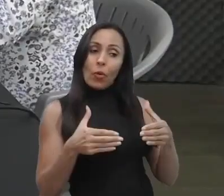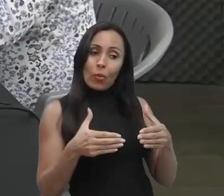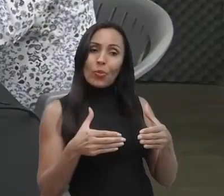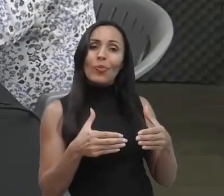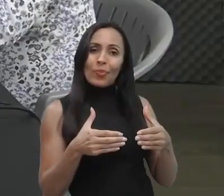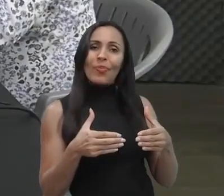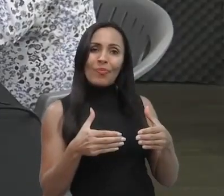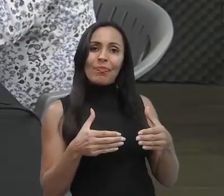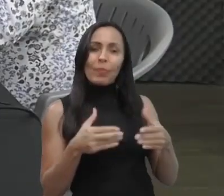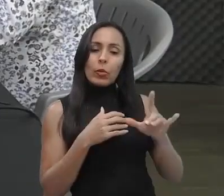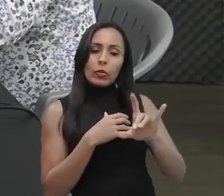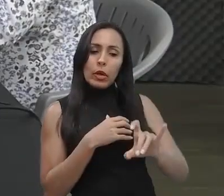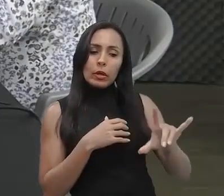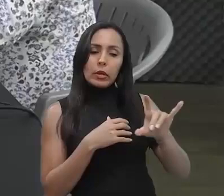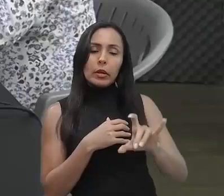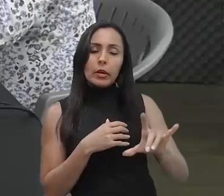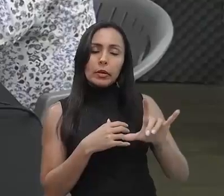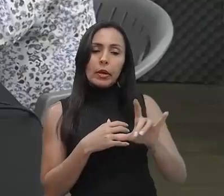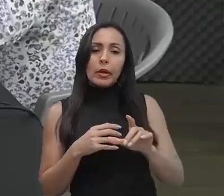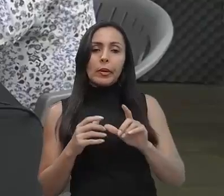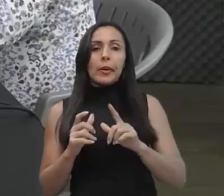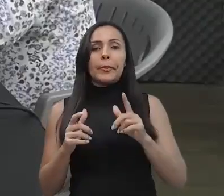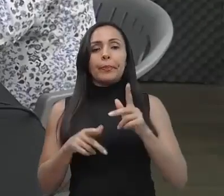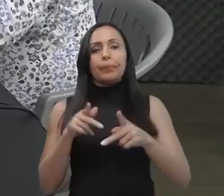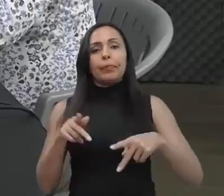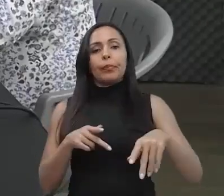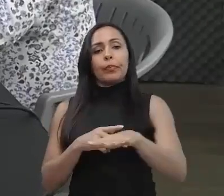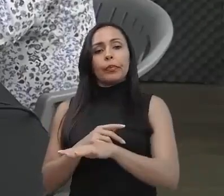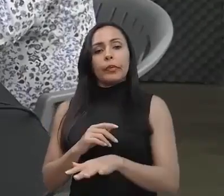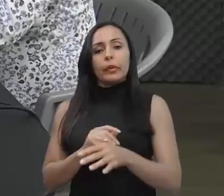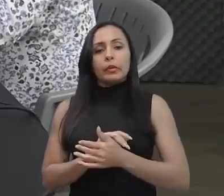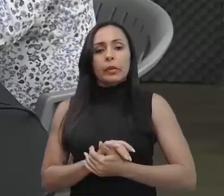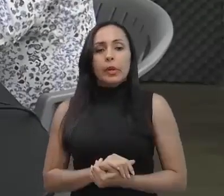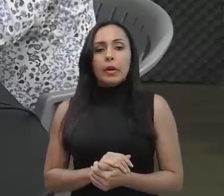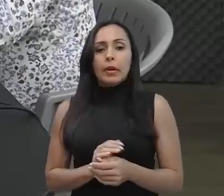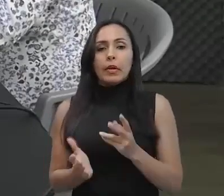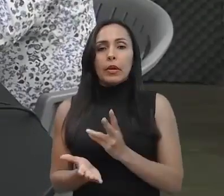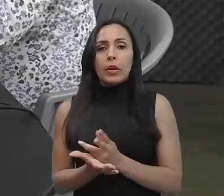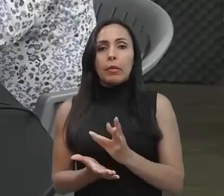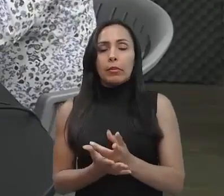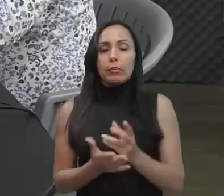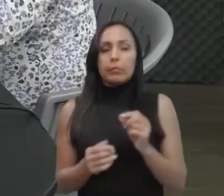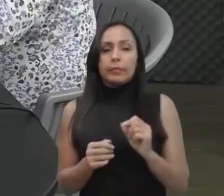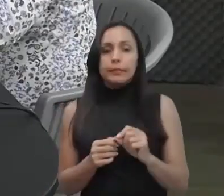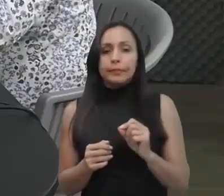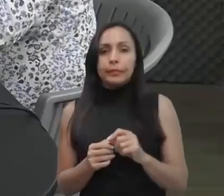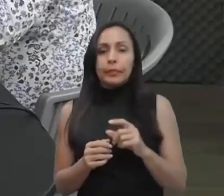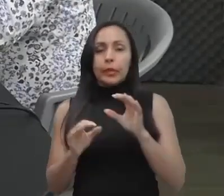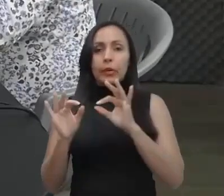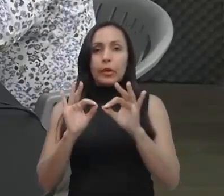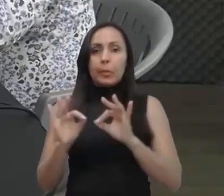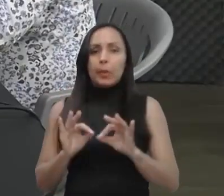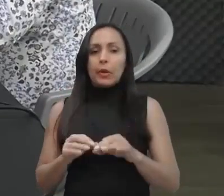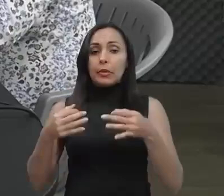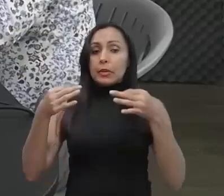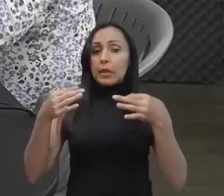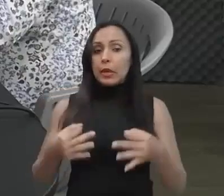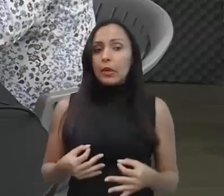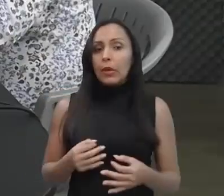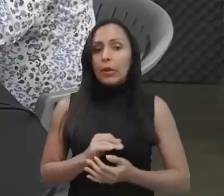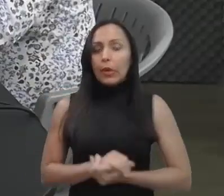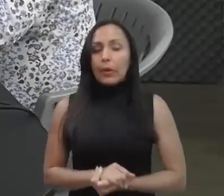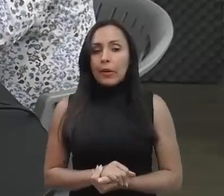maior parte assim do do público que a gente quer atingir a gente sempre faz elabora conteúdos para